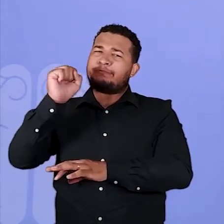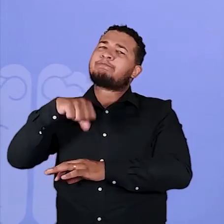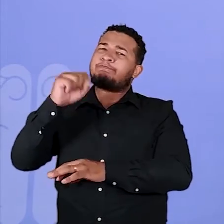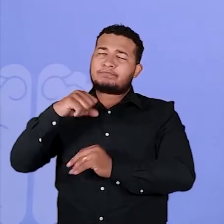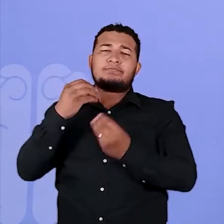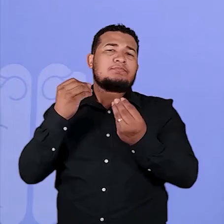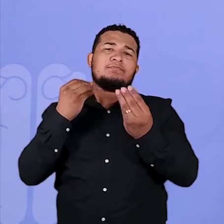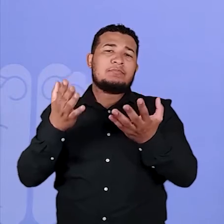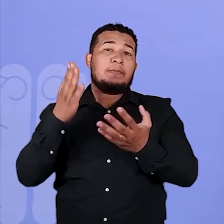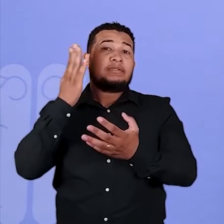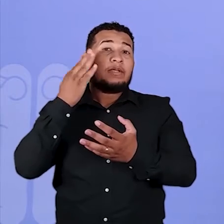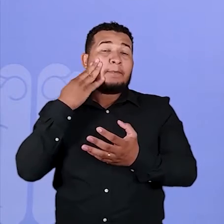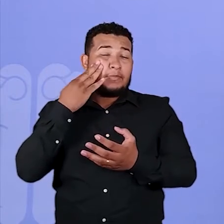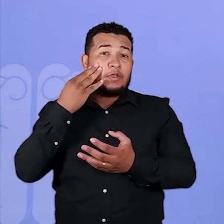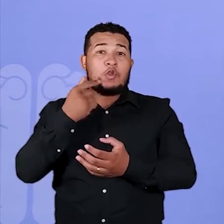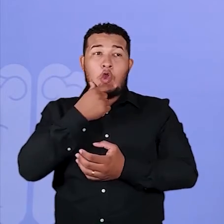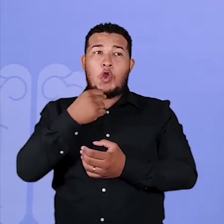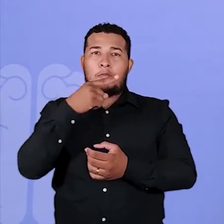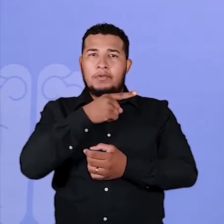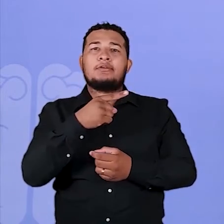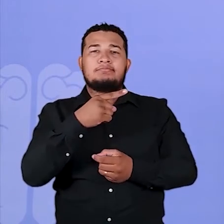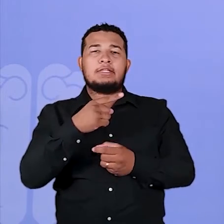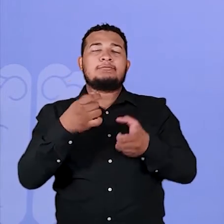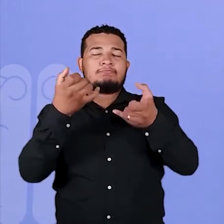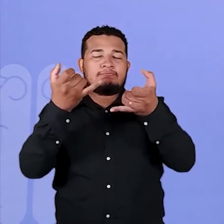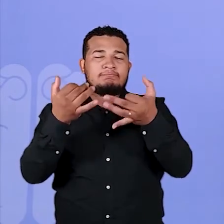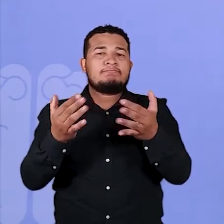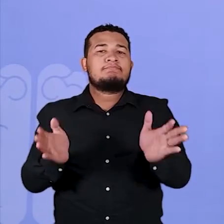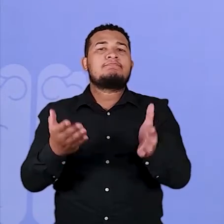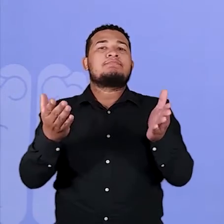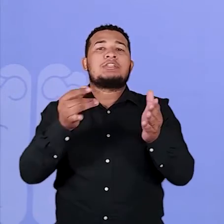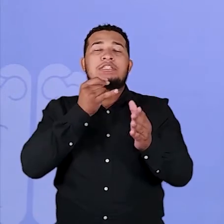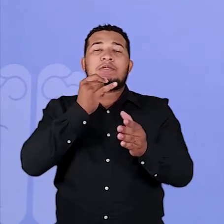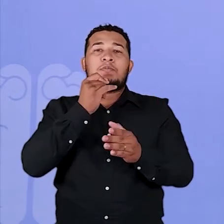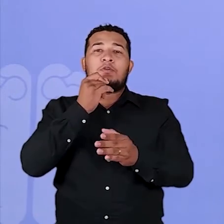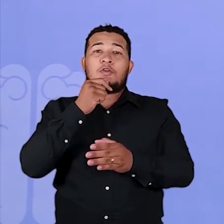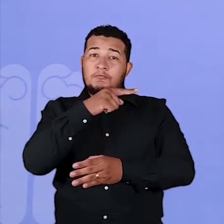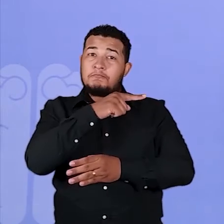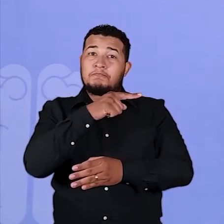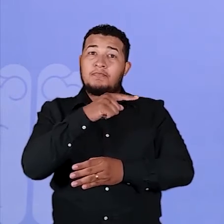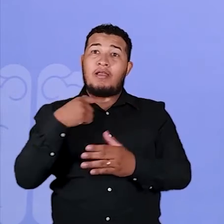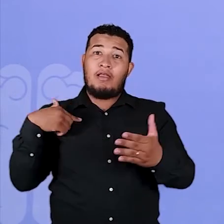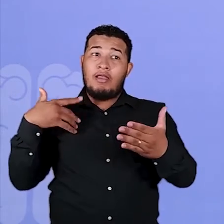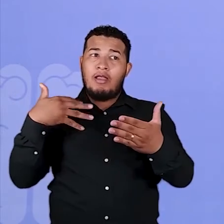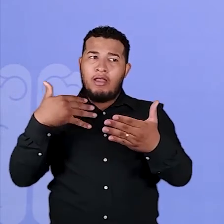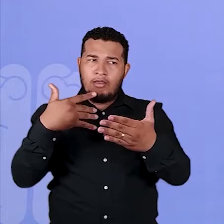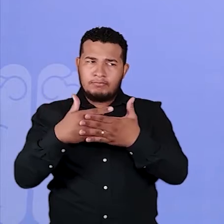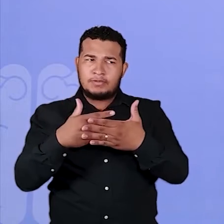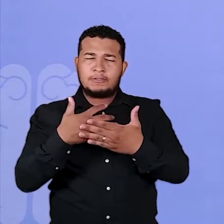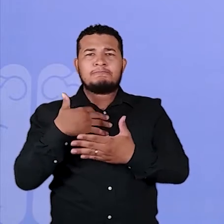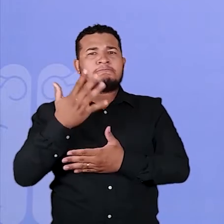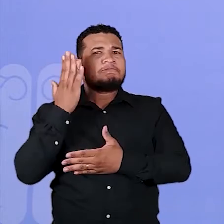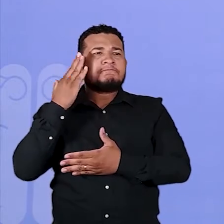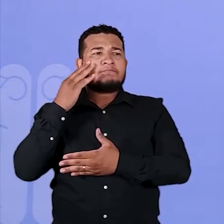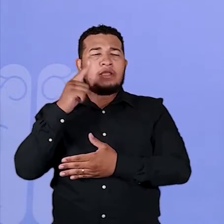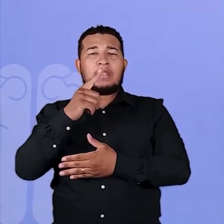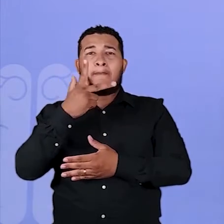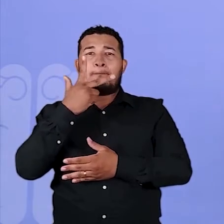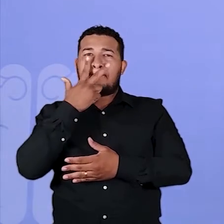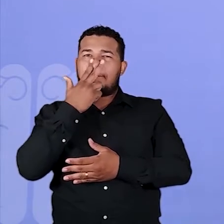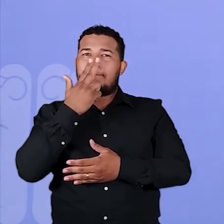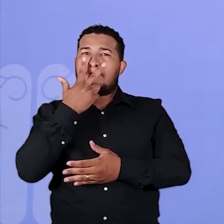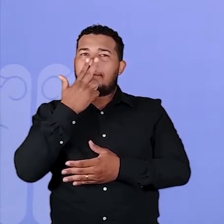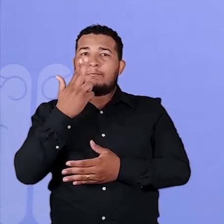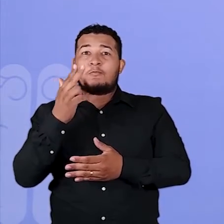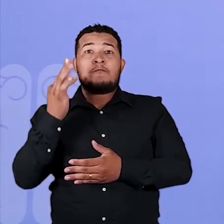suficiente para vocês verem como o Bentham inova nesse sentido. O Bentham é, até onde eu tenho ciência, o